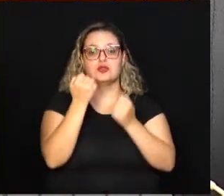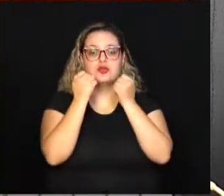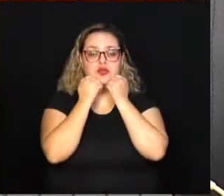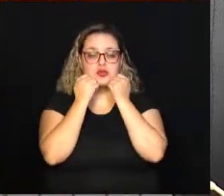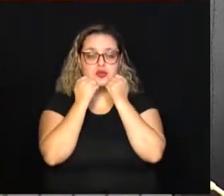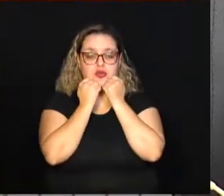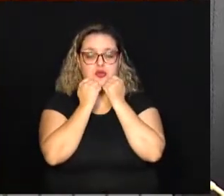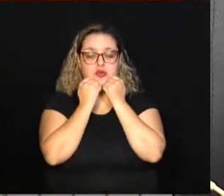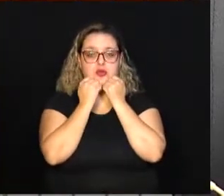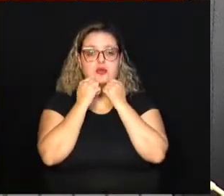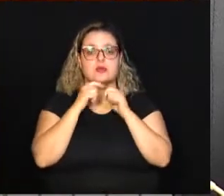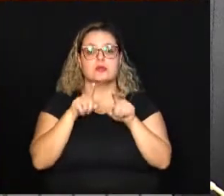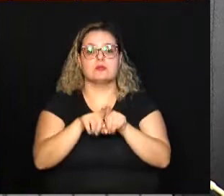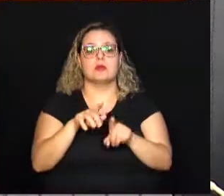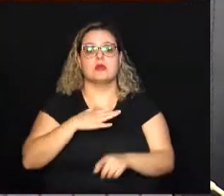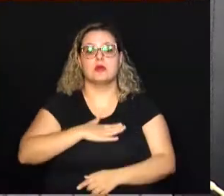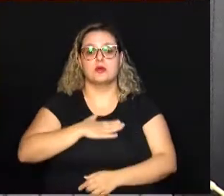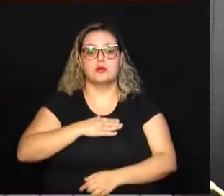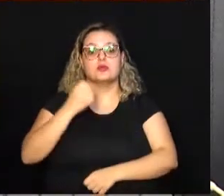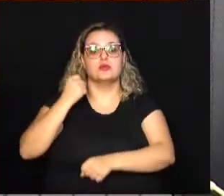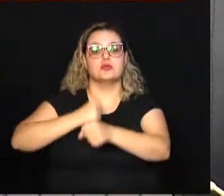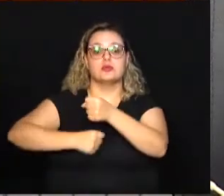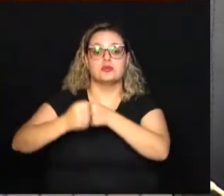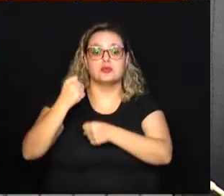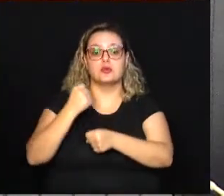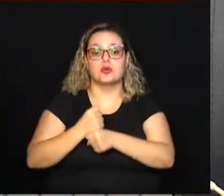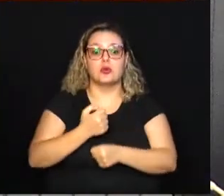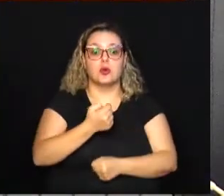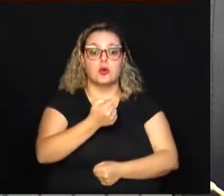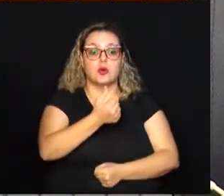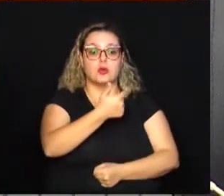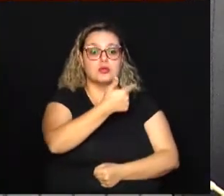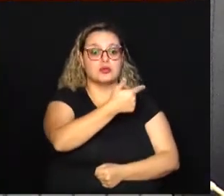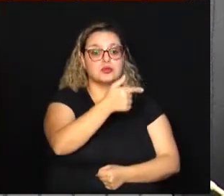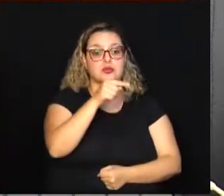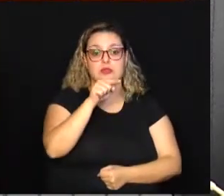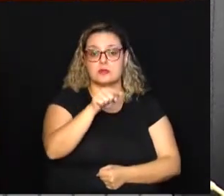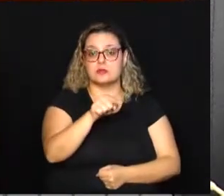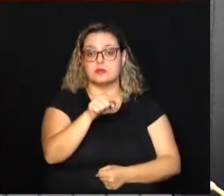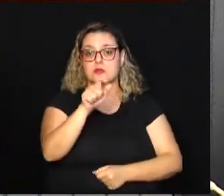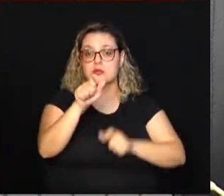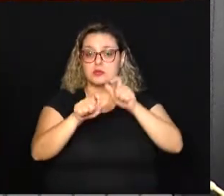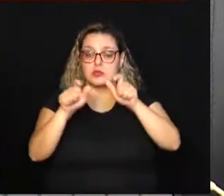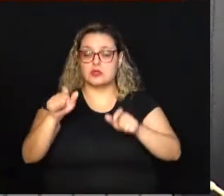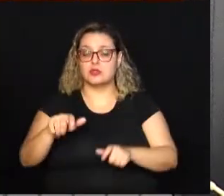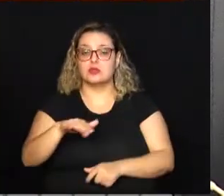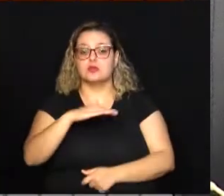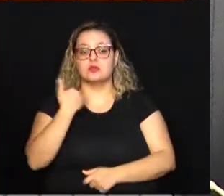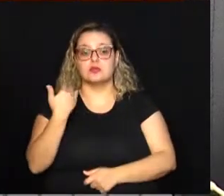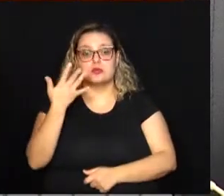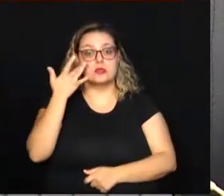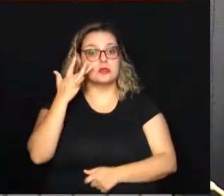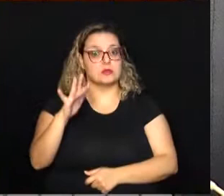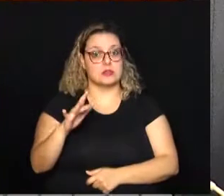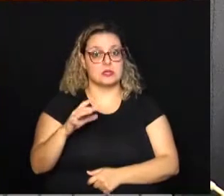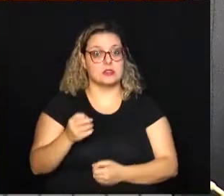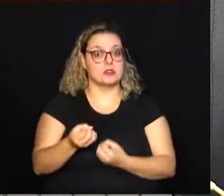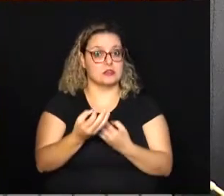ano passado. Estamos aí com quase 2 mil mortos, eu não sei as informações de hoje, mas